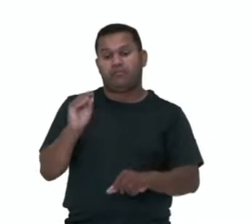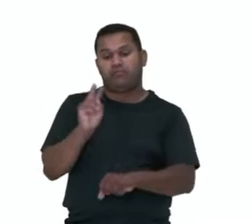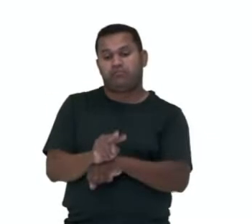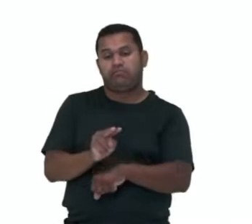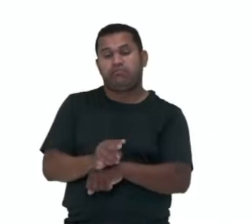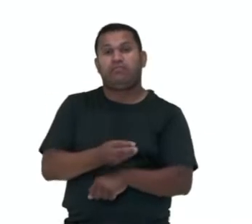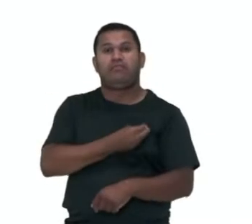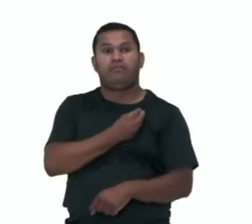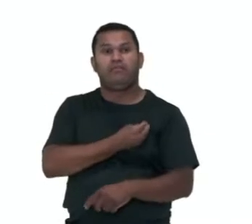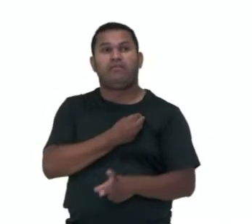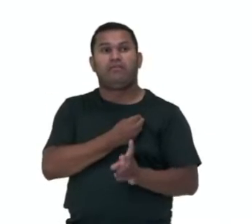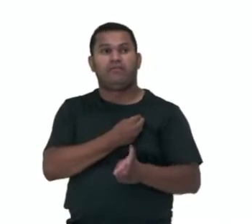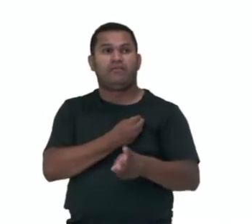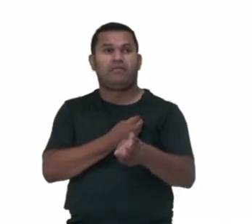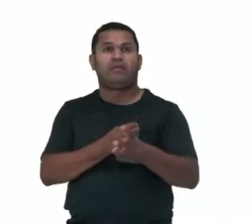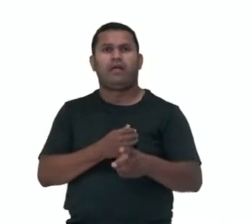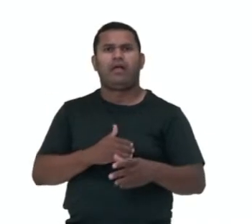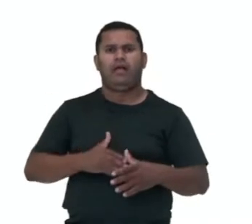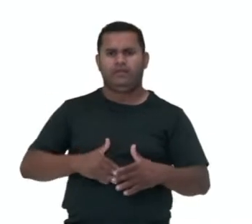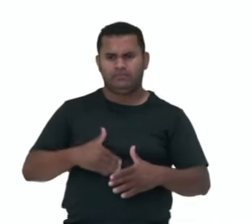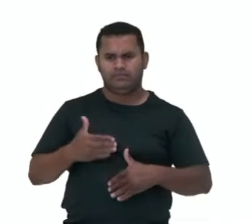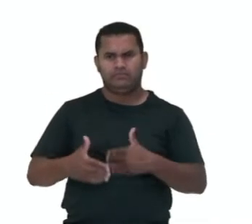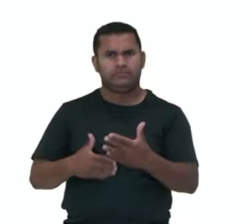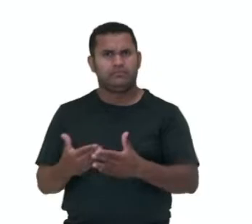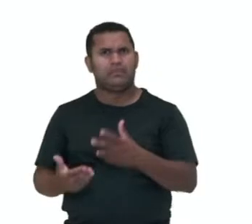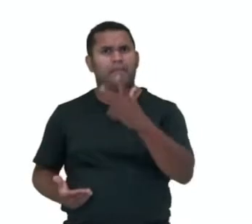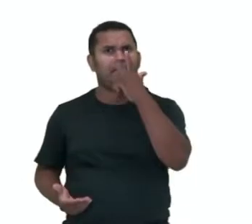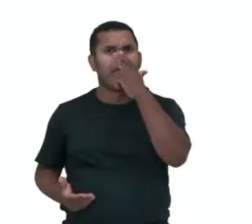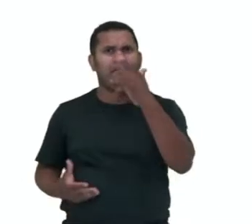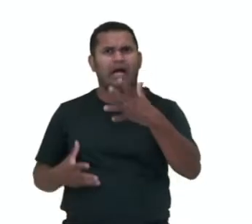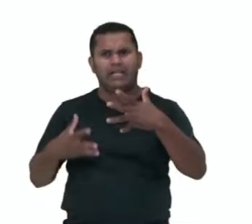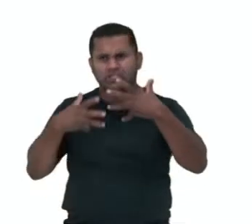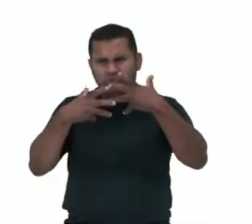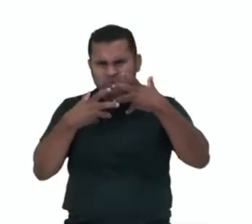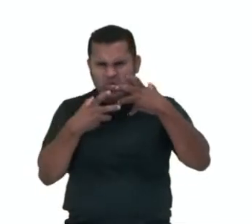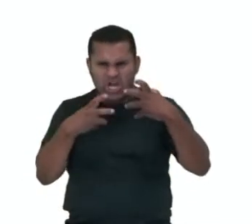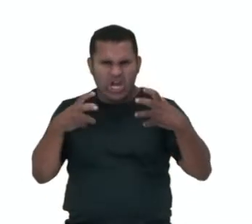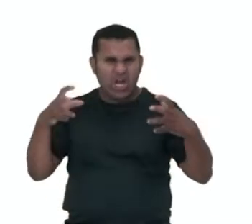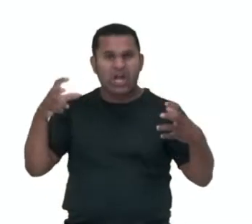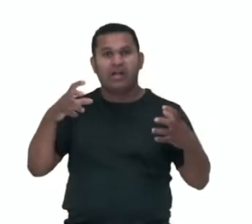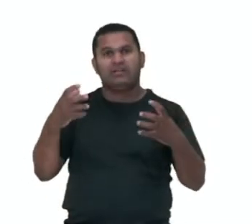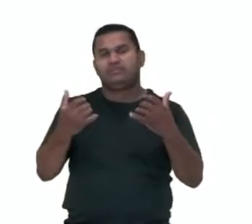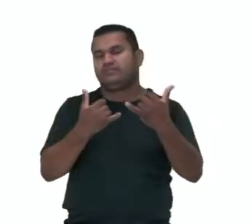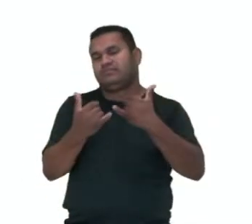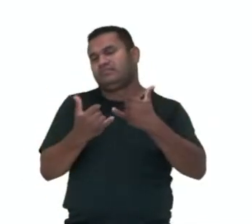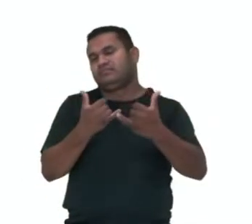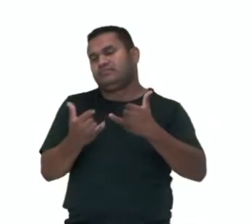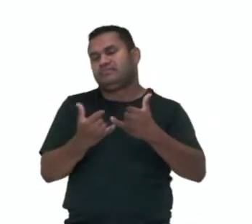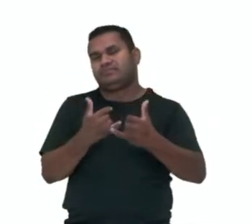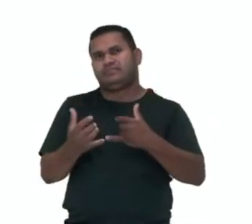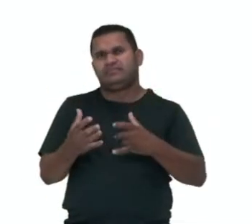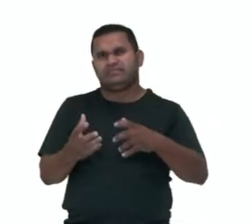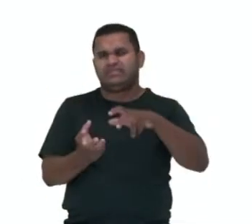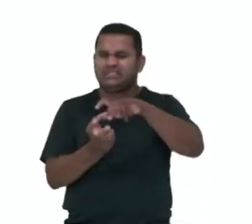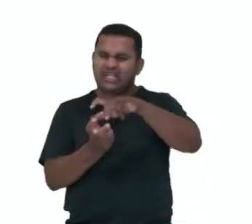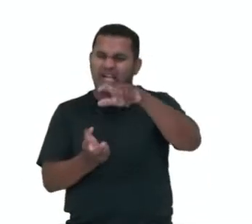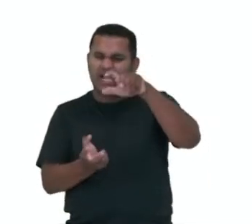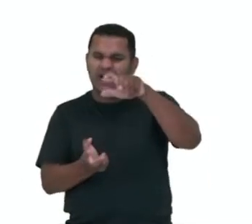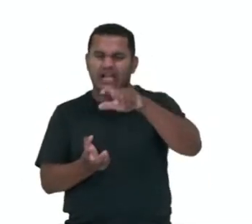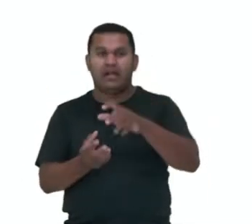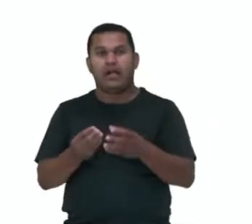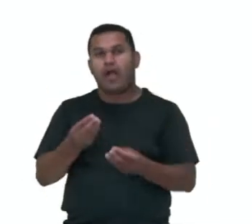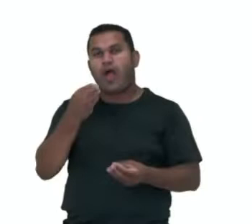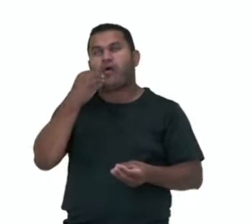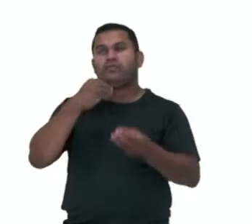assim, um monstro, né? Aquilo que a gente vai comer. Tabagismo também, tá? Ou seja, o cigarro, né?